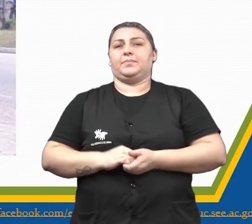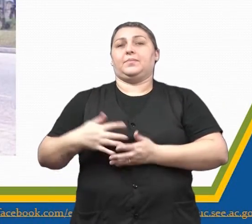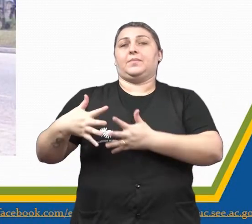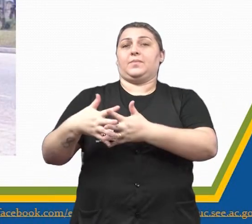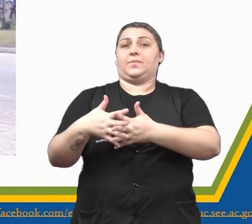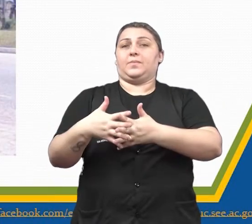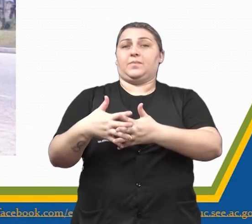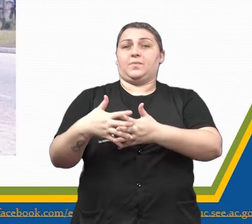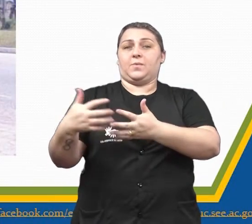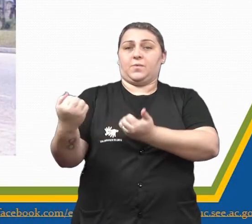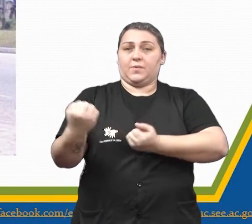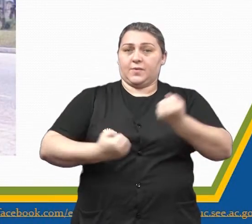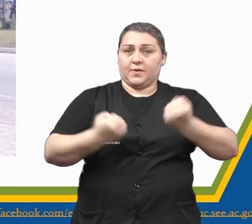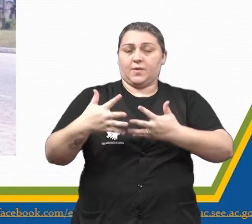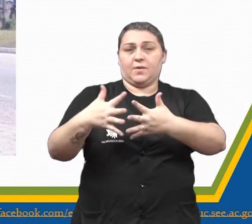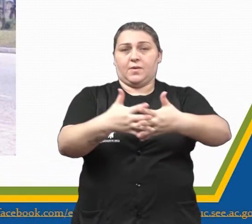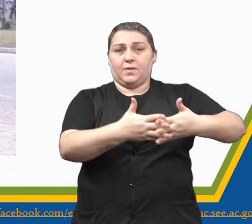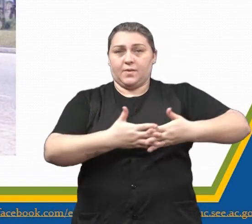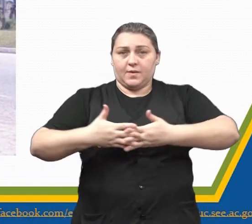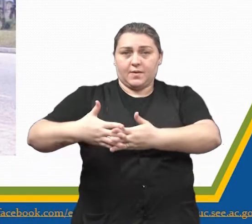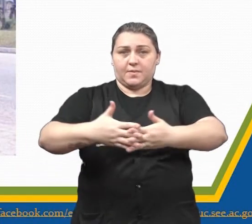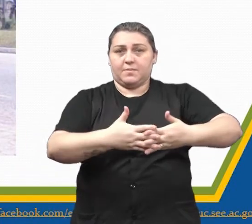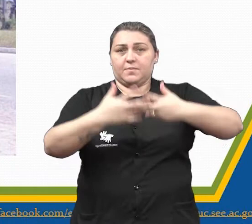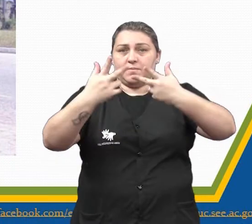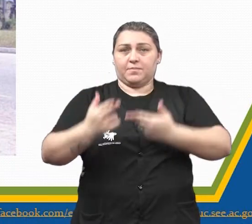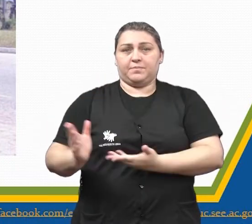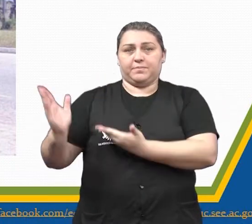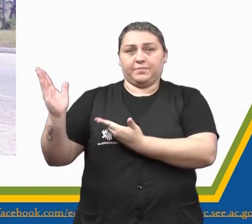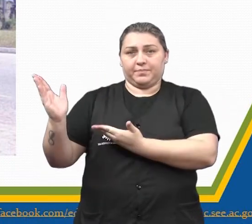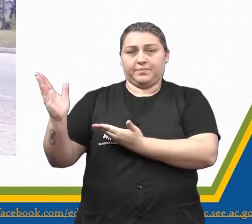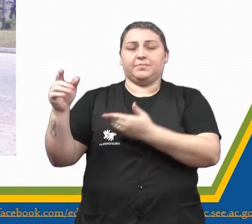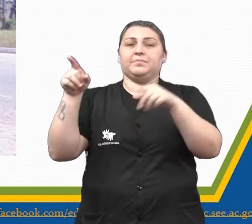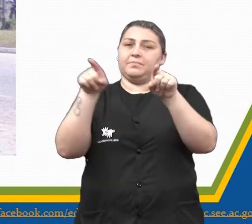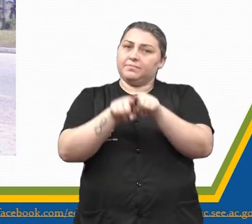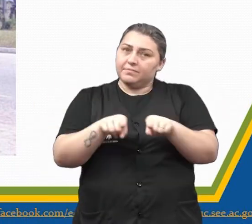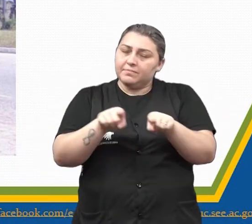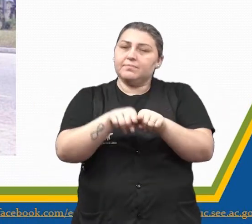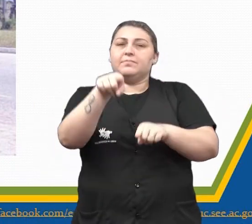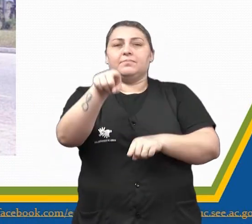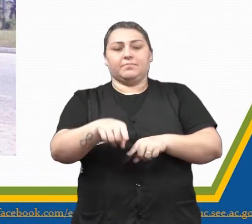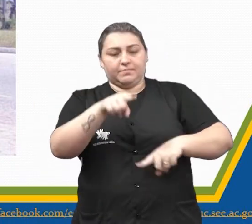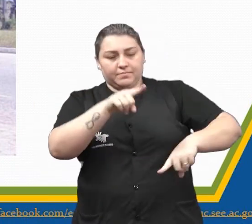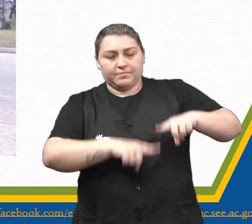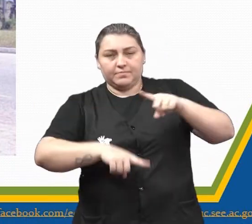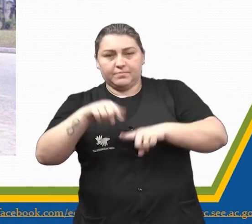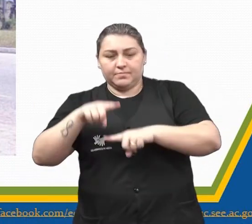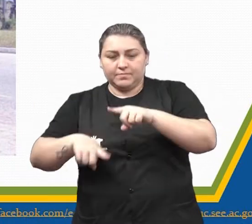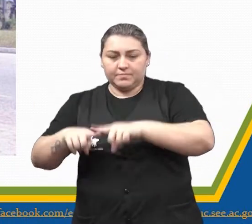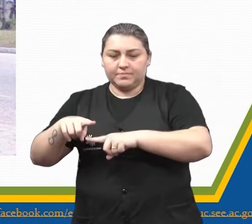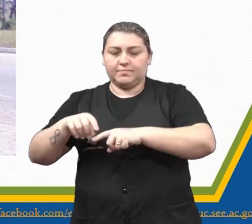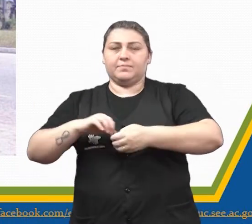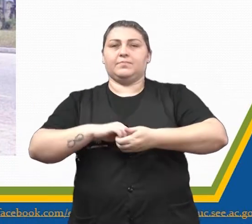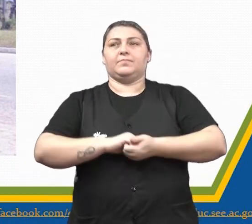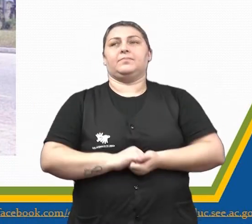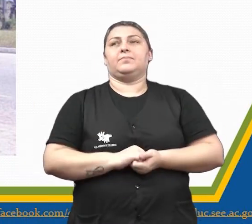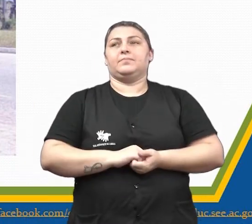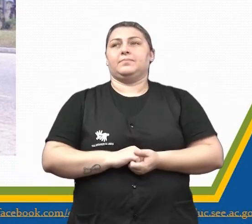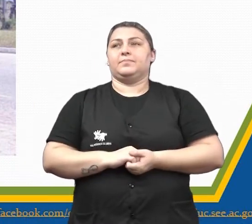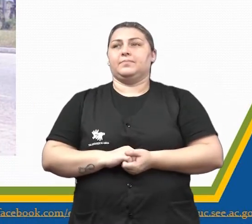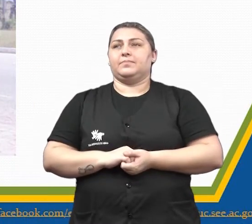Um carro, né, uma carreta como essa daí, ela também é uma matéria, ela ocupa um lugar no espaço.